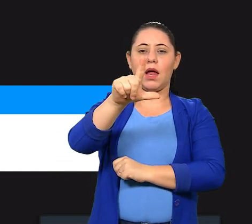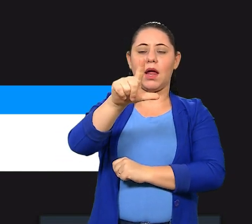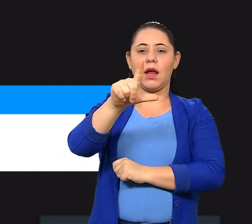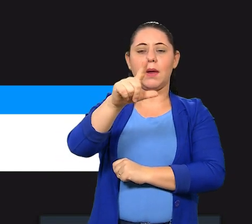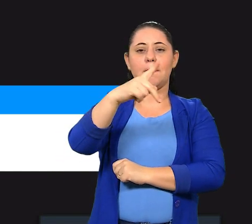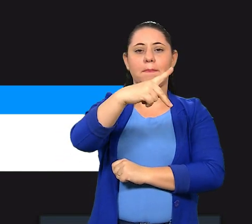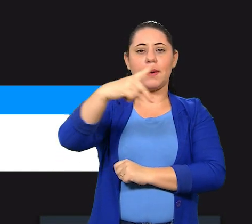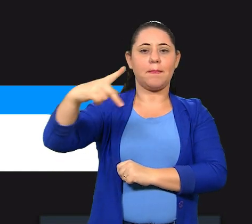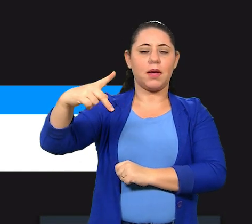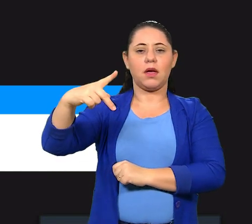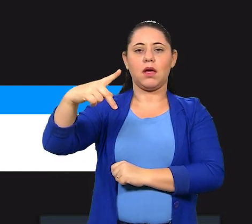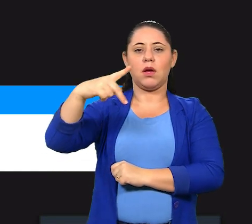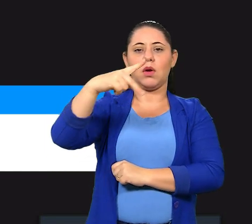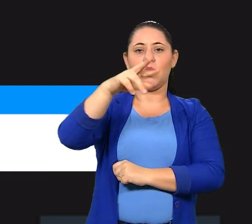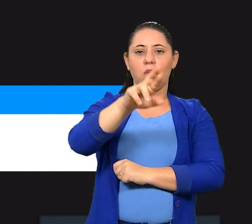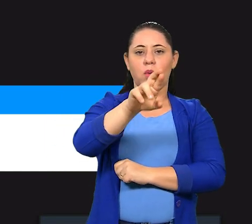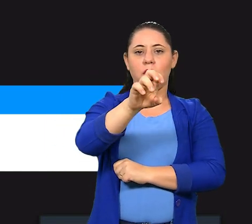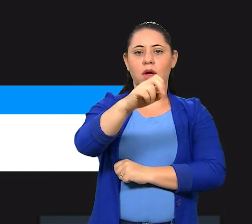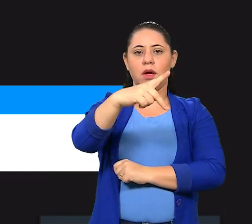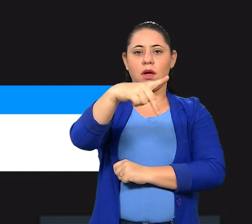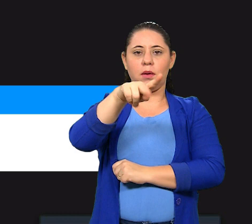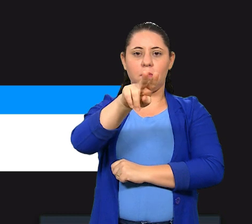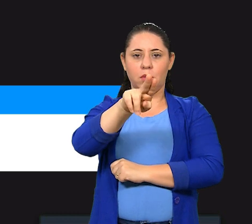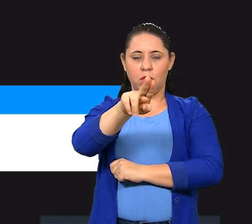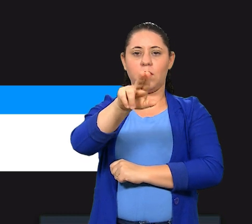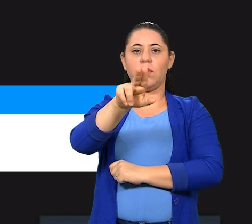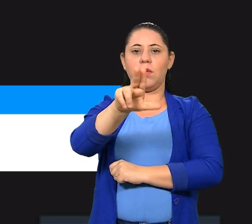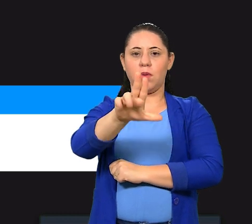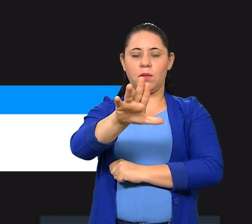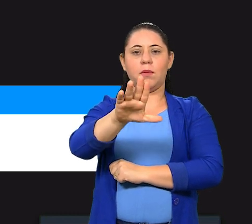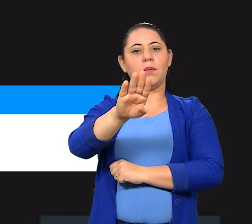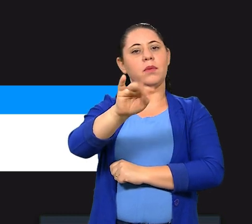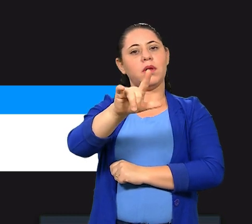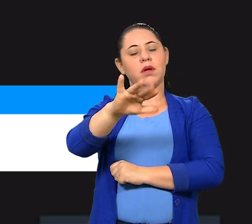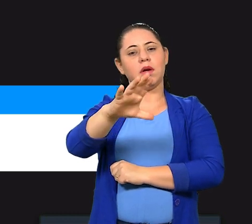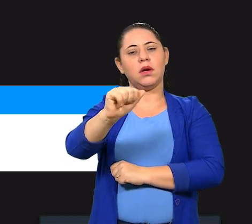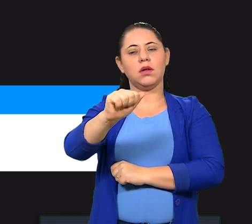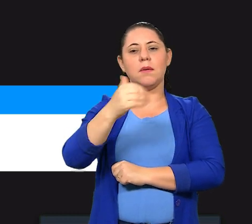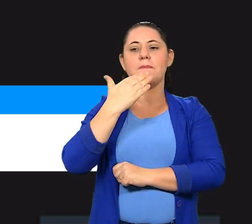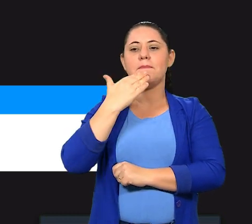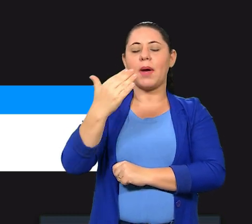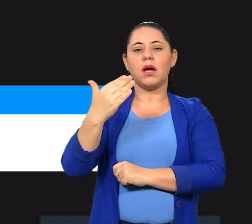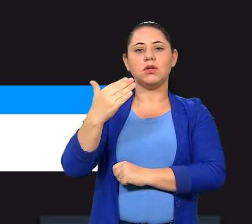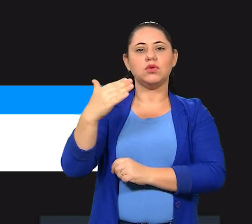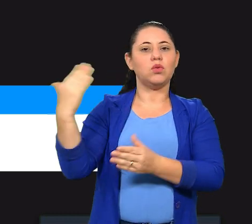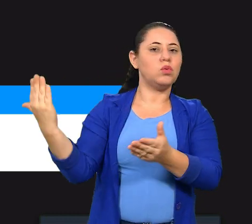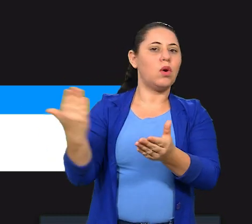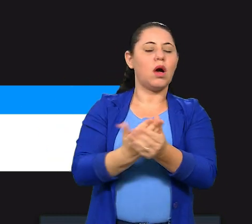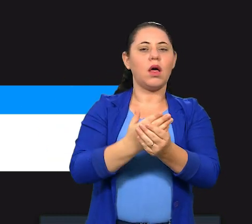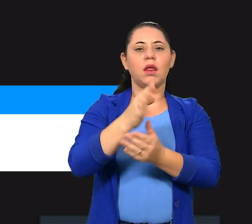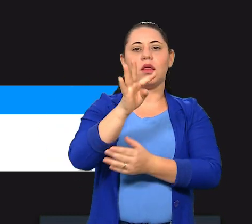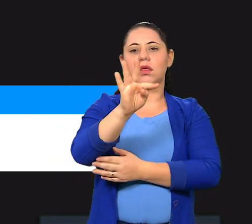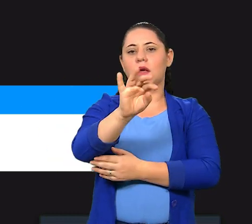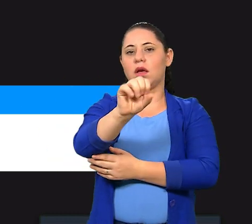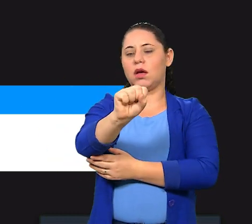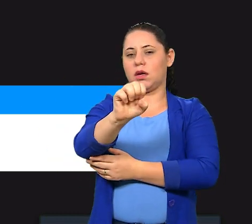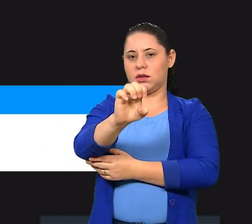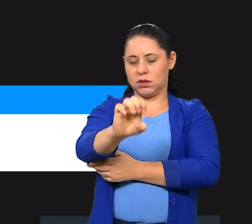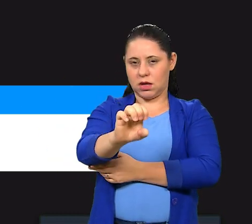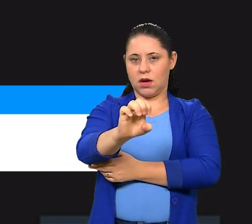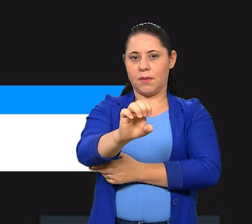população brasileira tem feito é isso que o PL e o PT e o Republicano 6 funciona uma ação